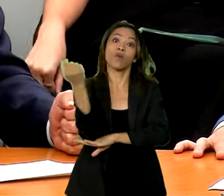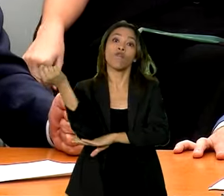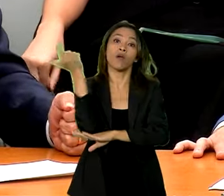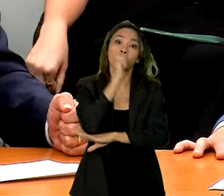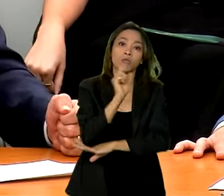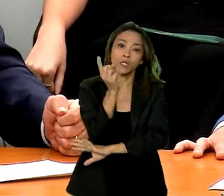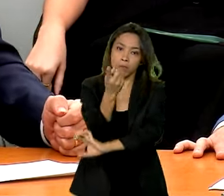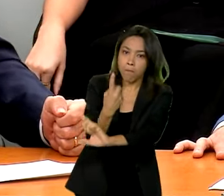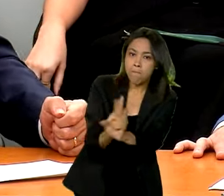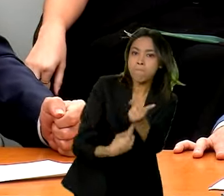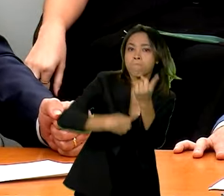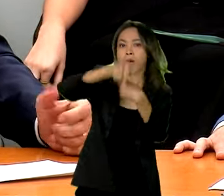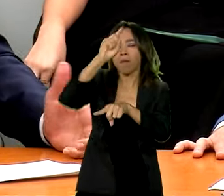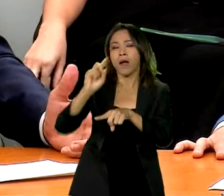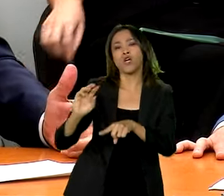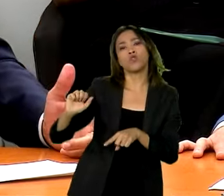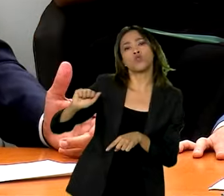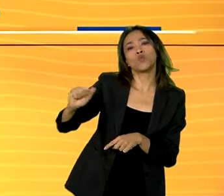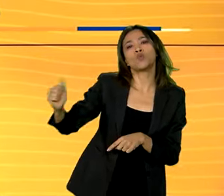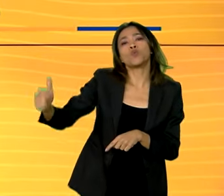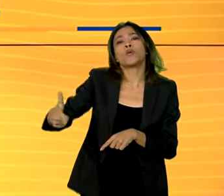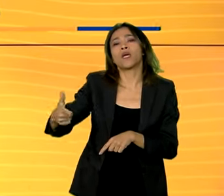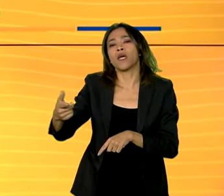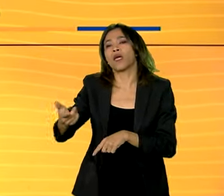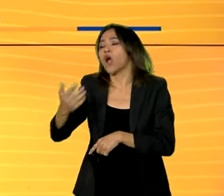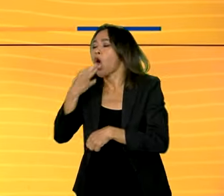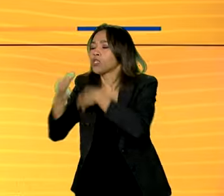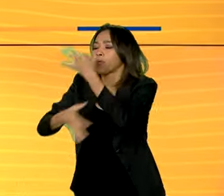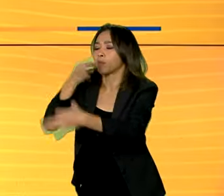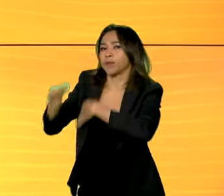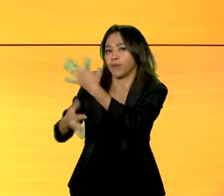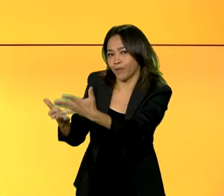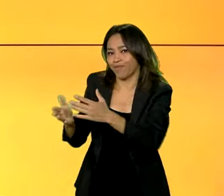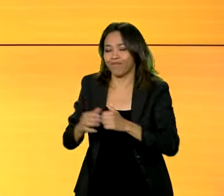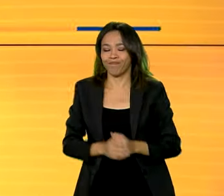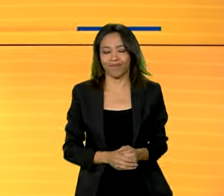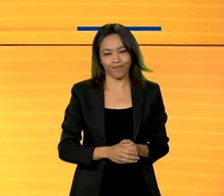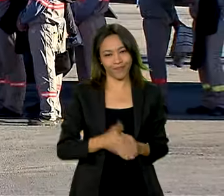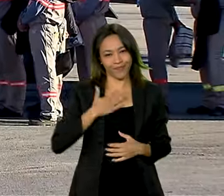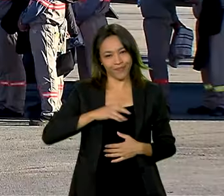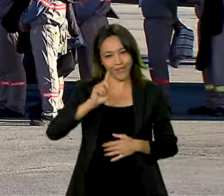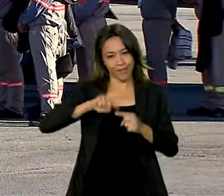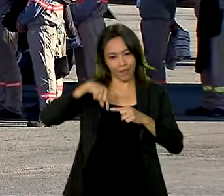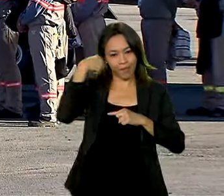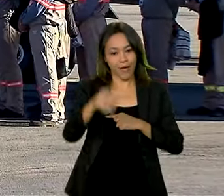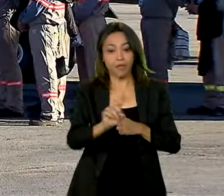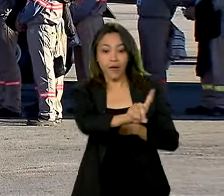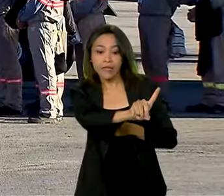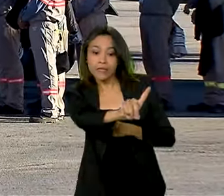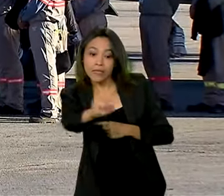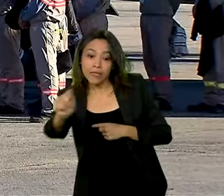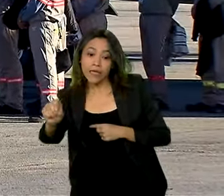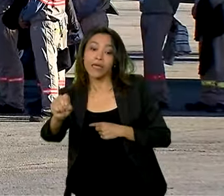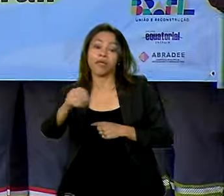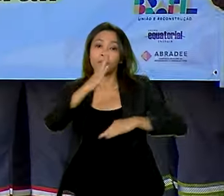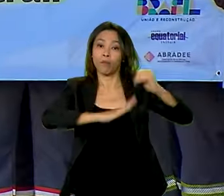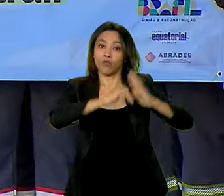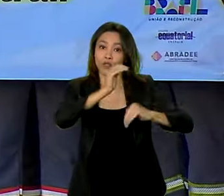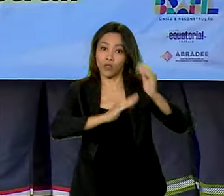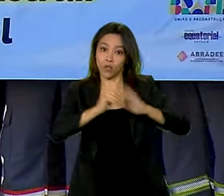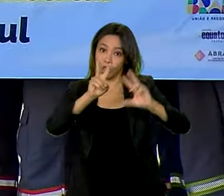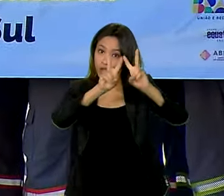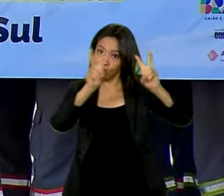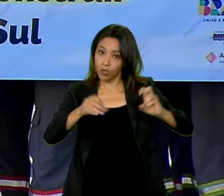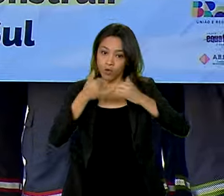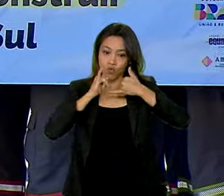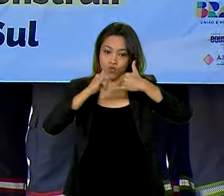analistas em geral estão divulgando. A seguir, mais de 100 especialistas em redes subterrâneas de energia